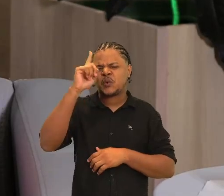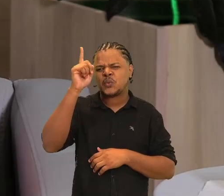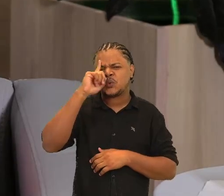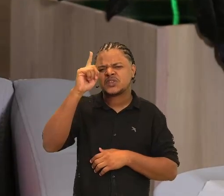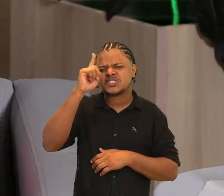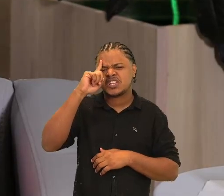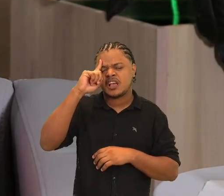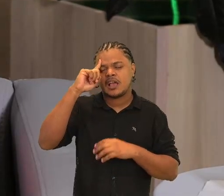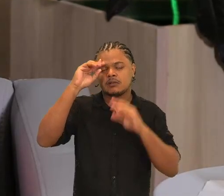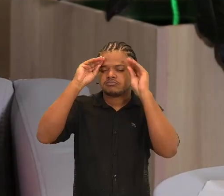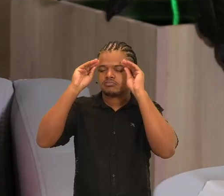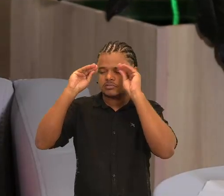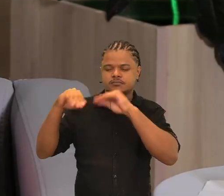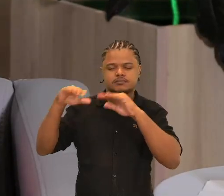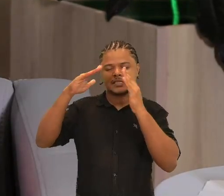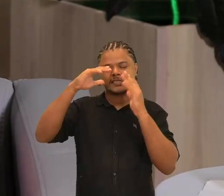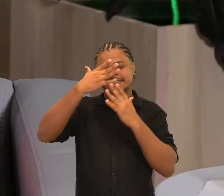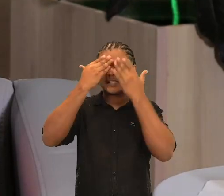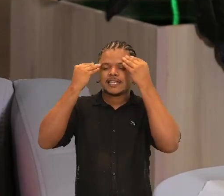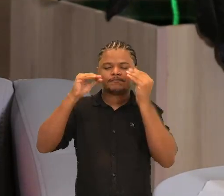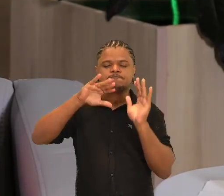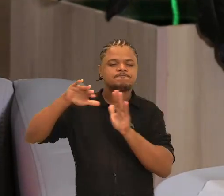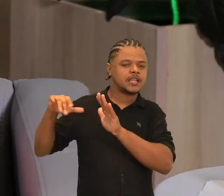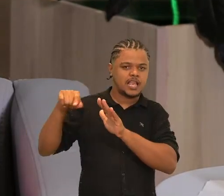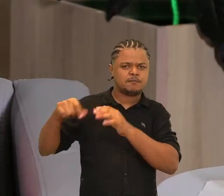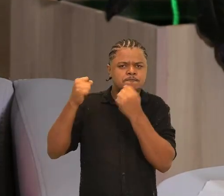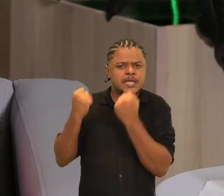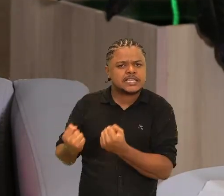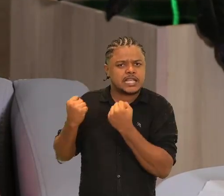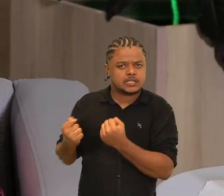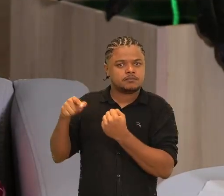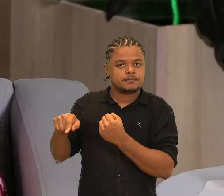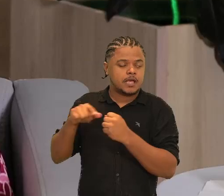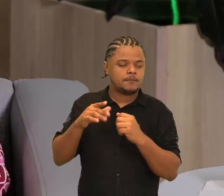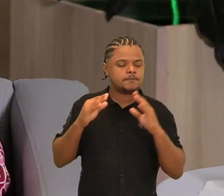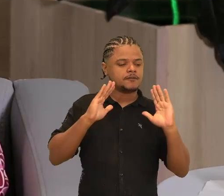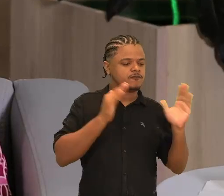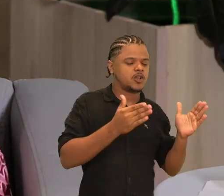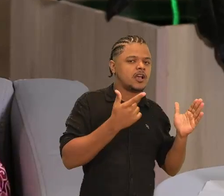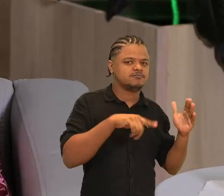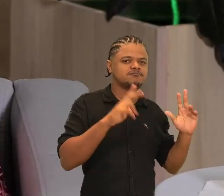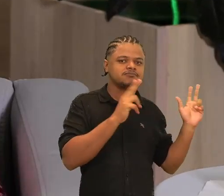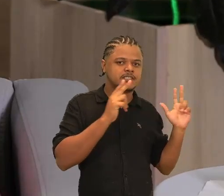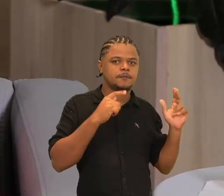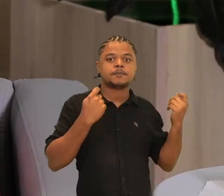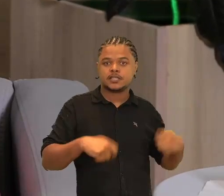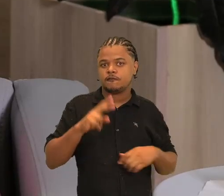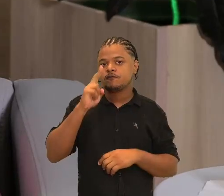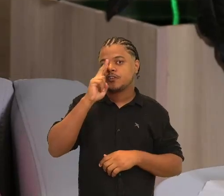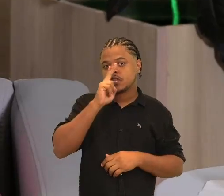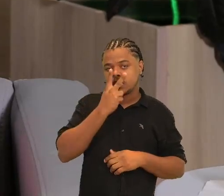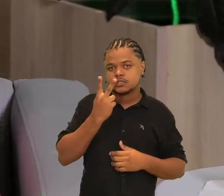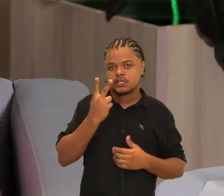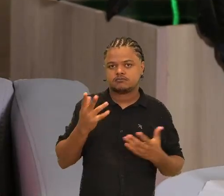pesada. Então, essa família, ela precisa estar bem fortalecida. A saúde mental é muito importante